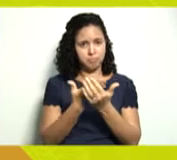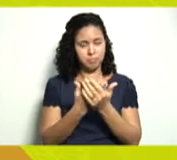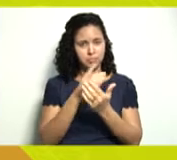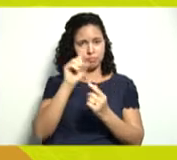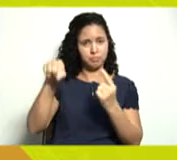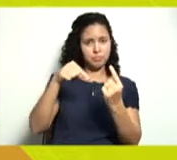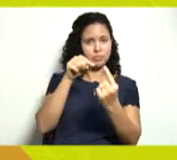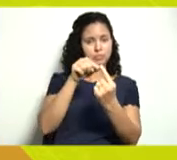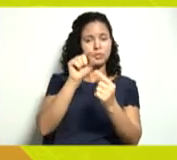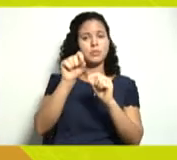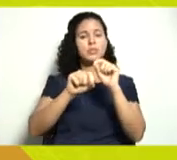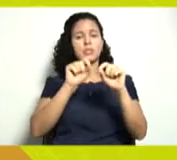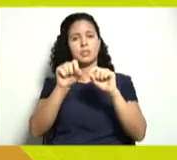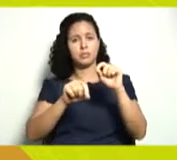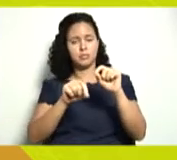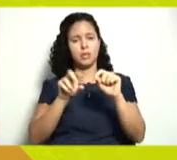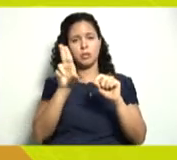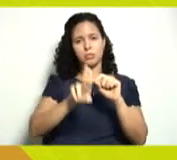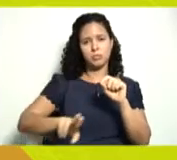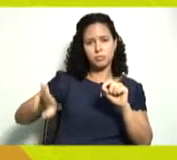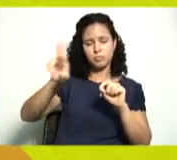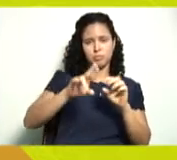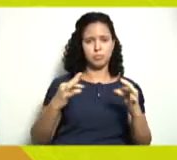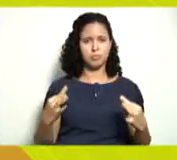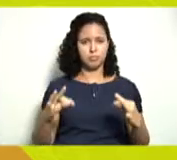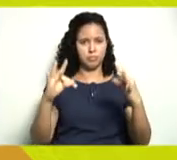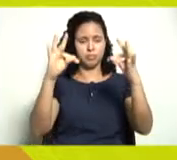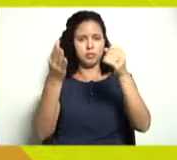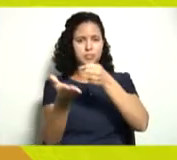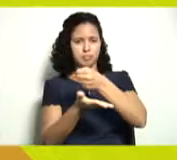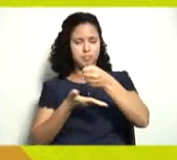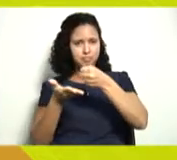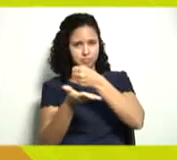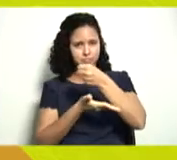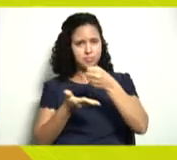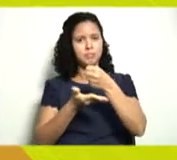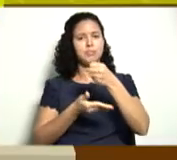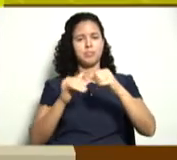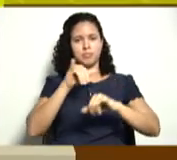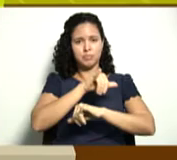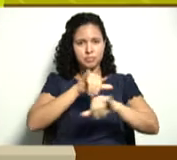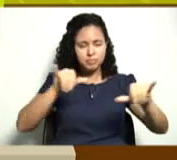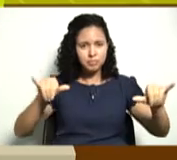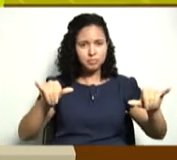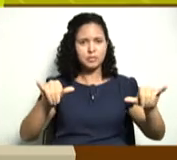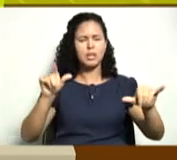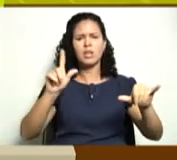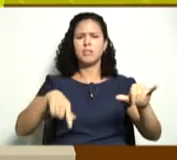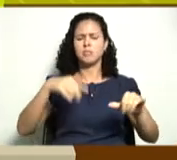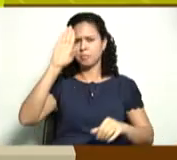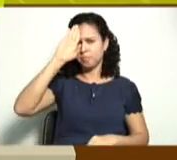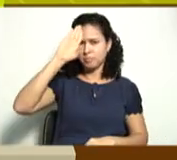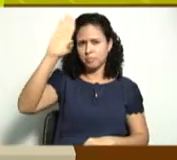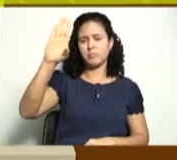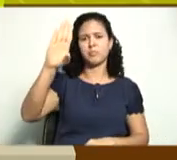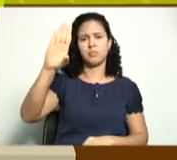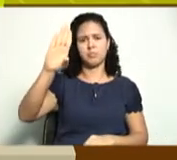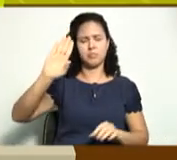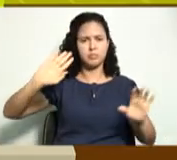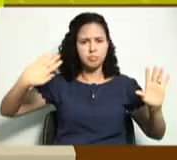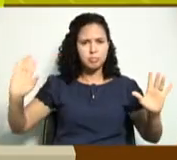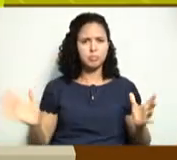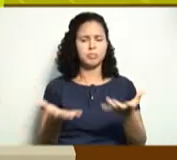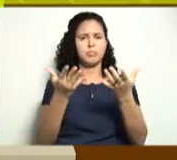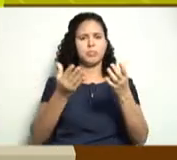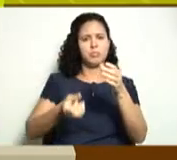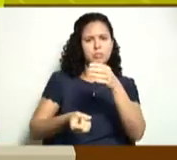disciplina é utilizar as tecnologias básicas de informação que são fundamentais para potencializar